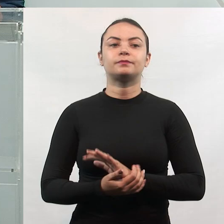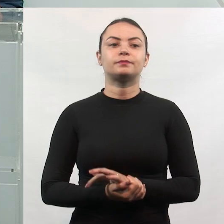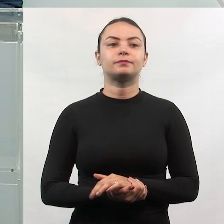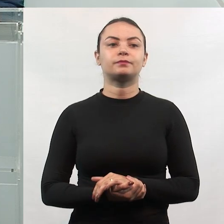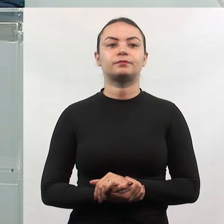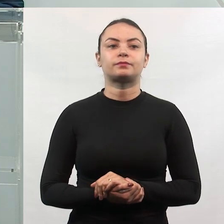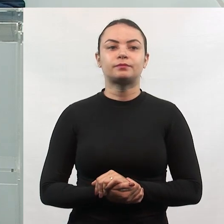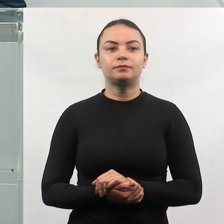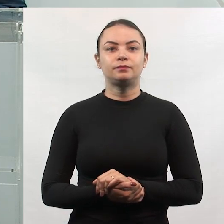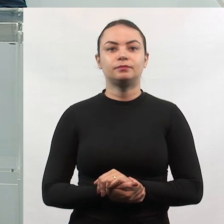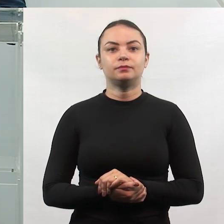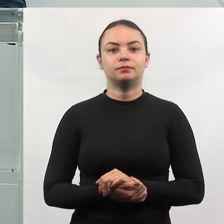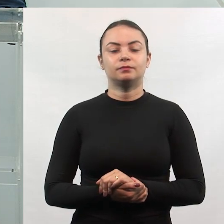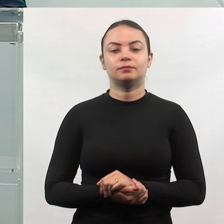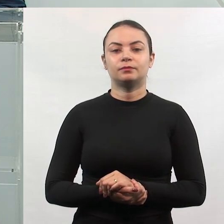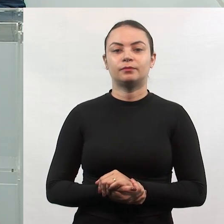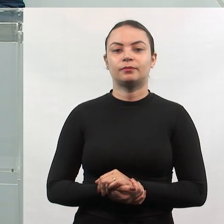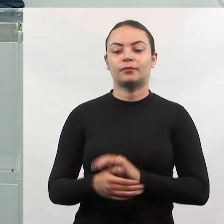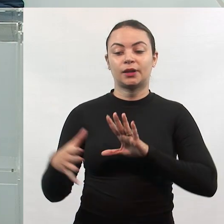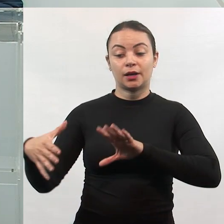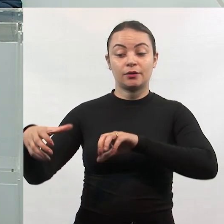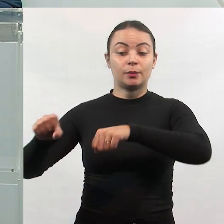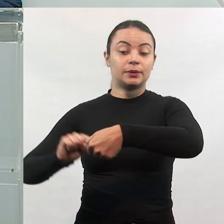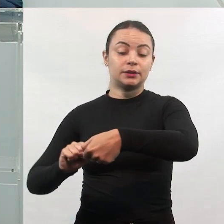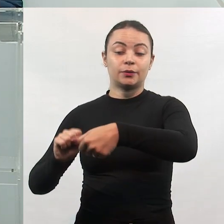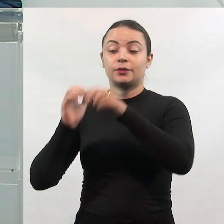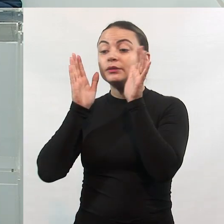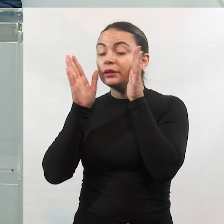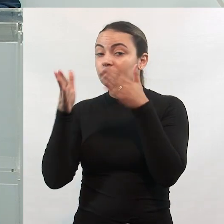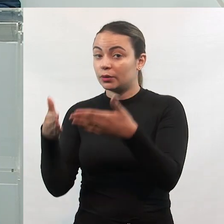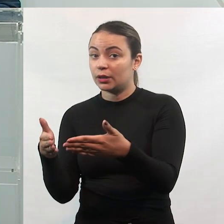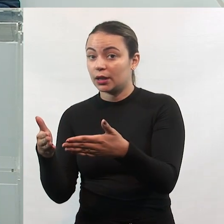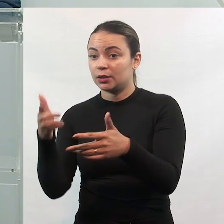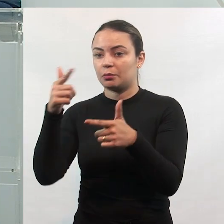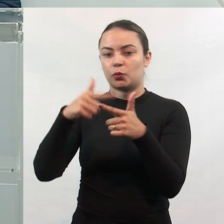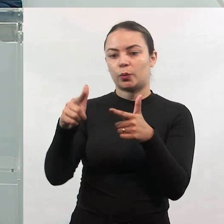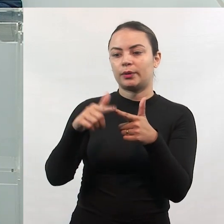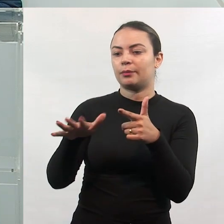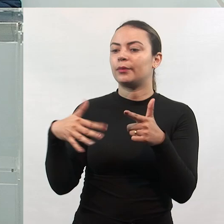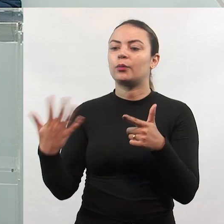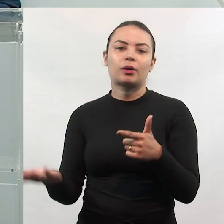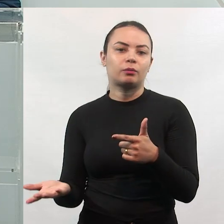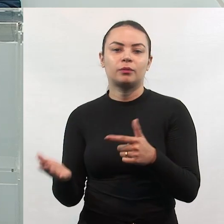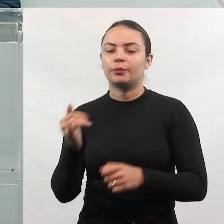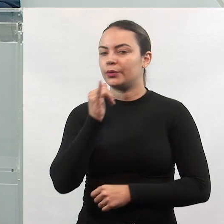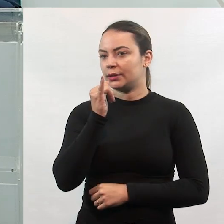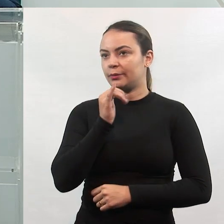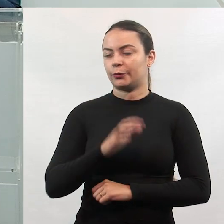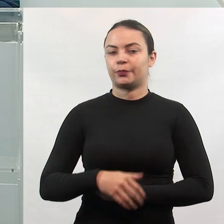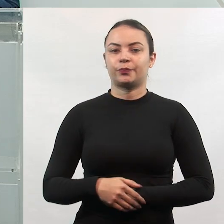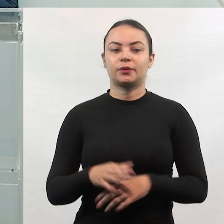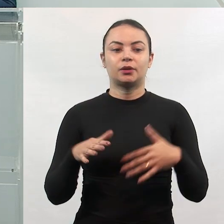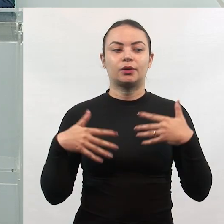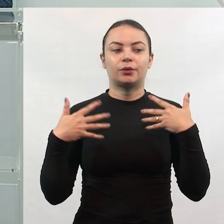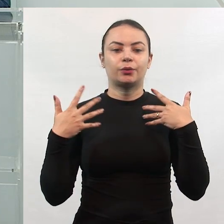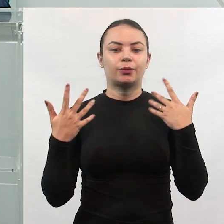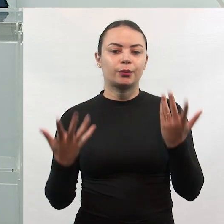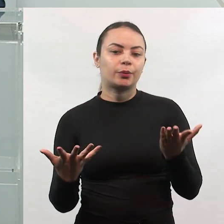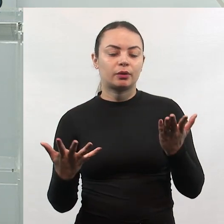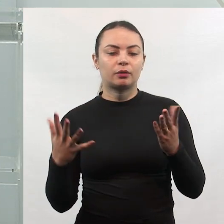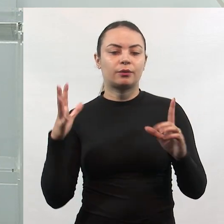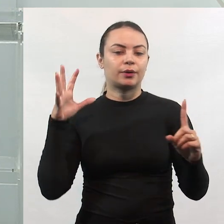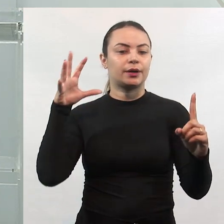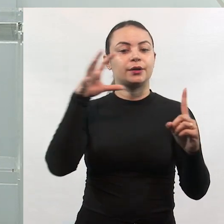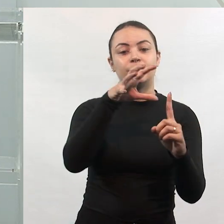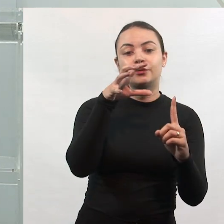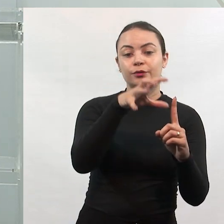Um exemplo. Mas, a partir do tema formação, você pode conceber um problema do tipo, qual o impacto